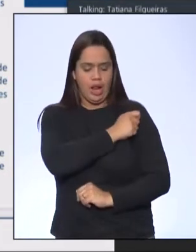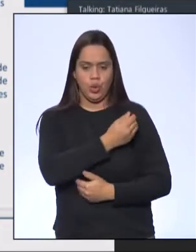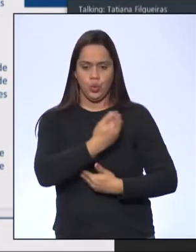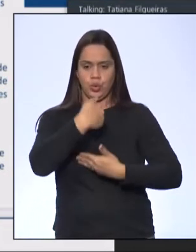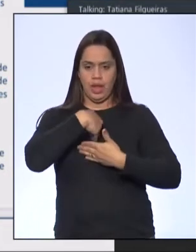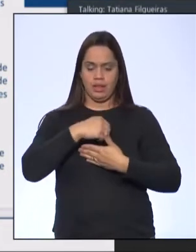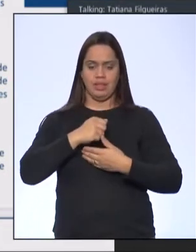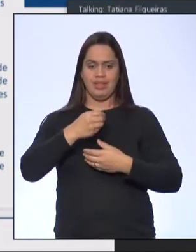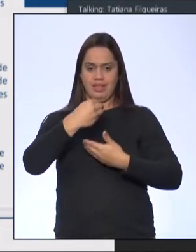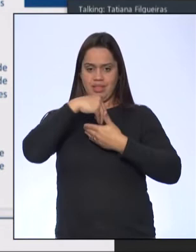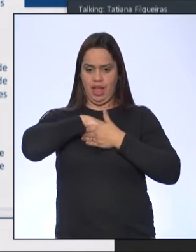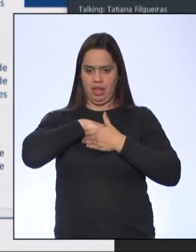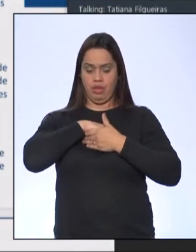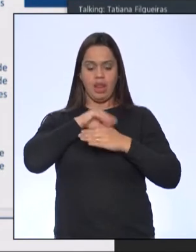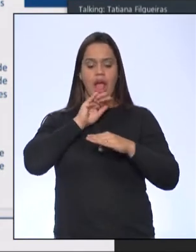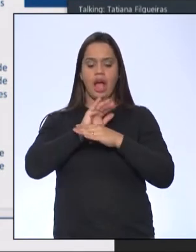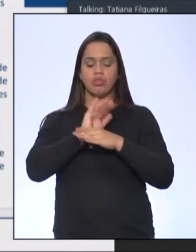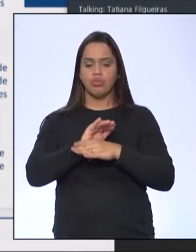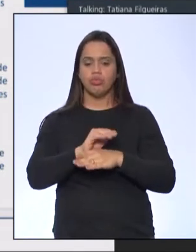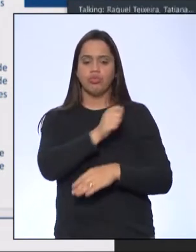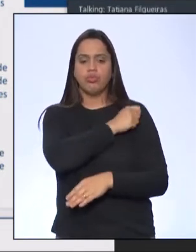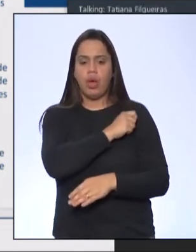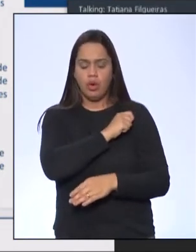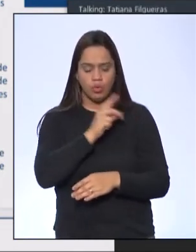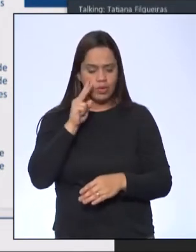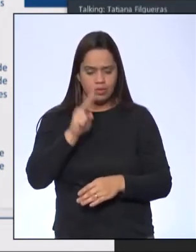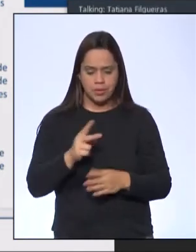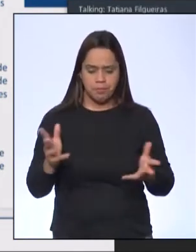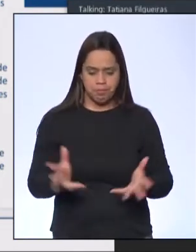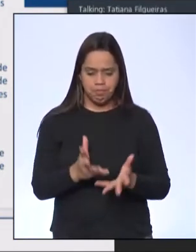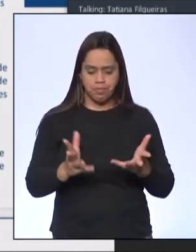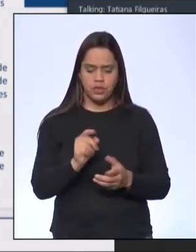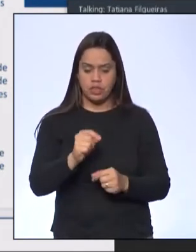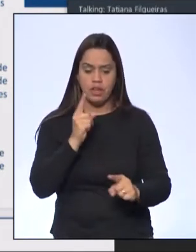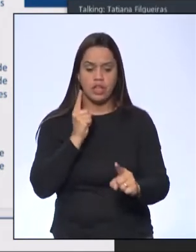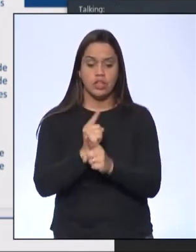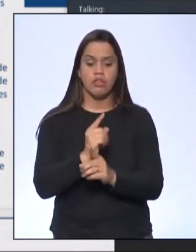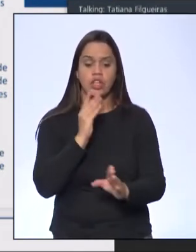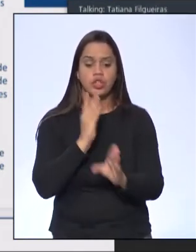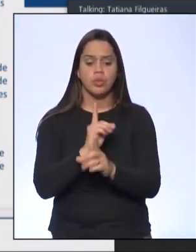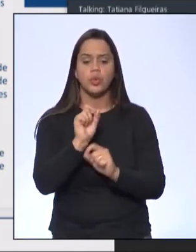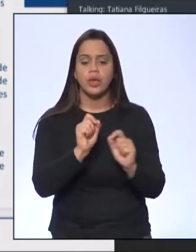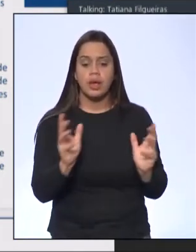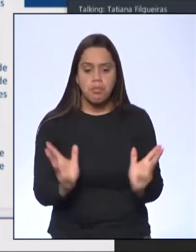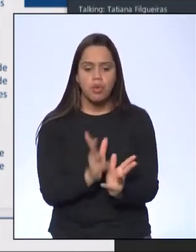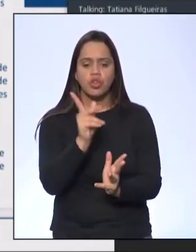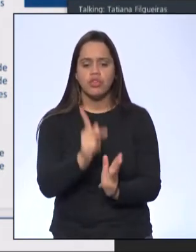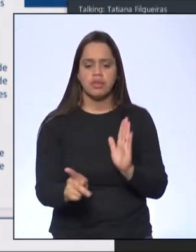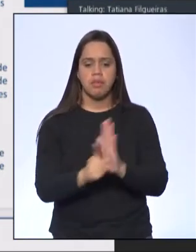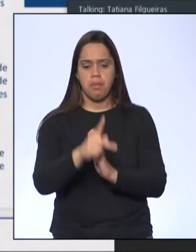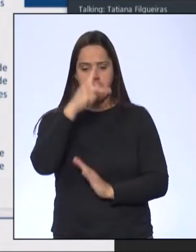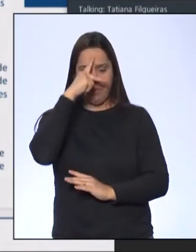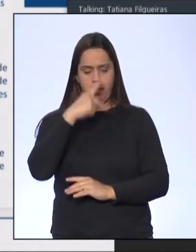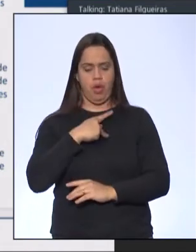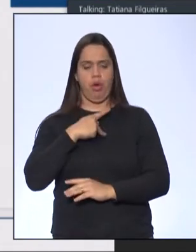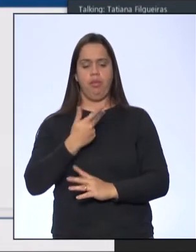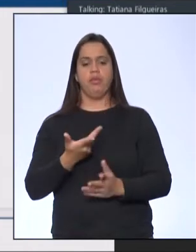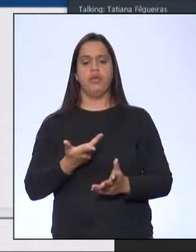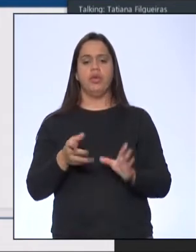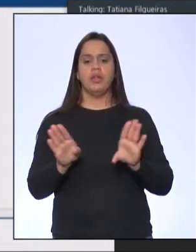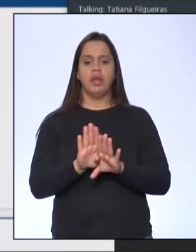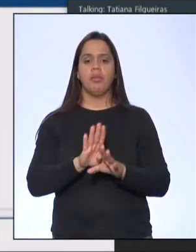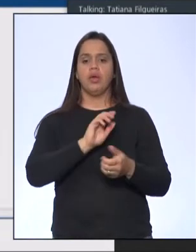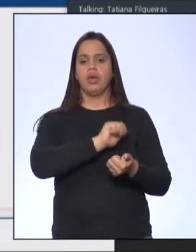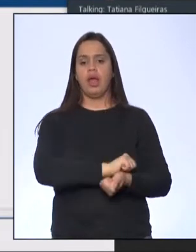ajuda o aluno a descobrir o que o motiva, né? Eles adequam as suas atividades ao nível